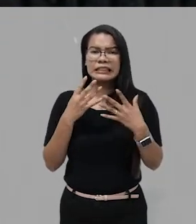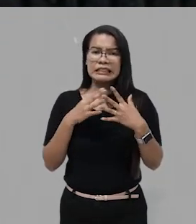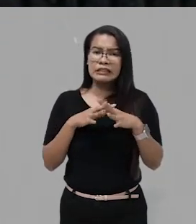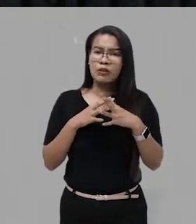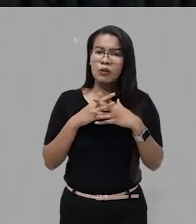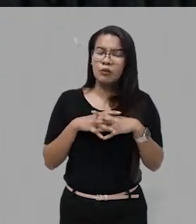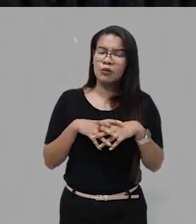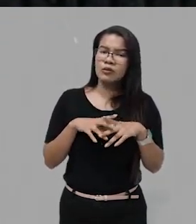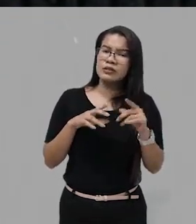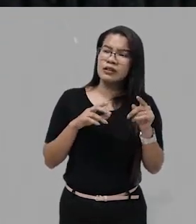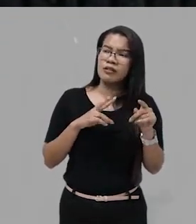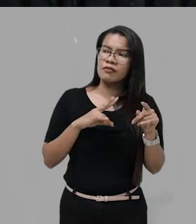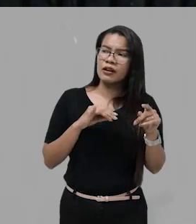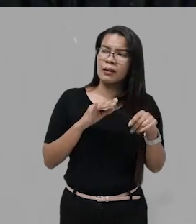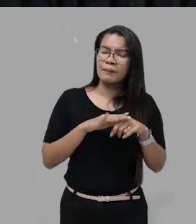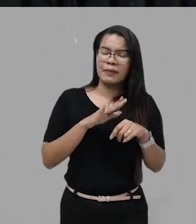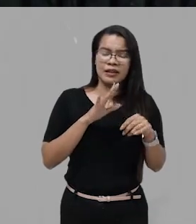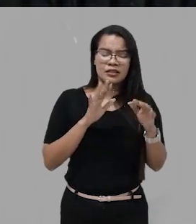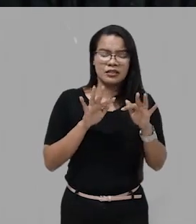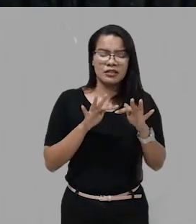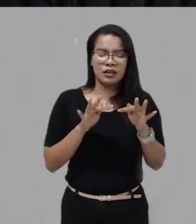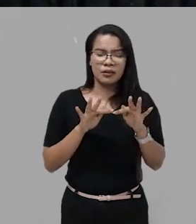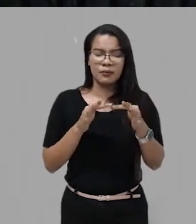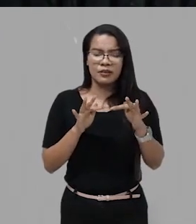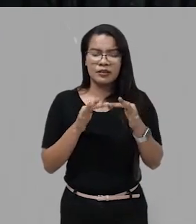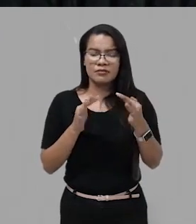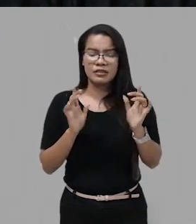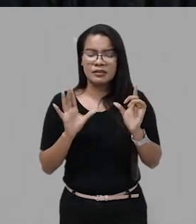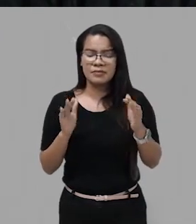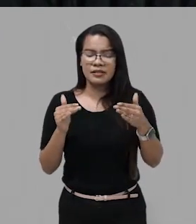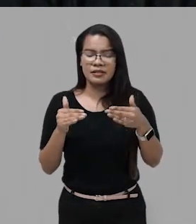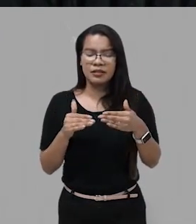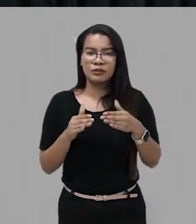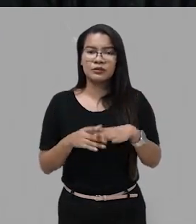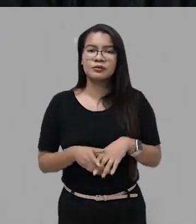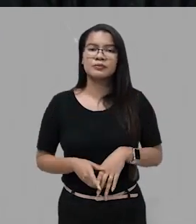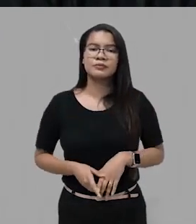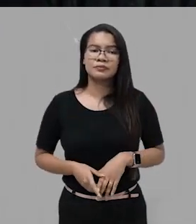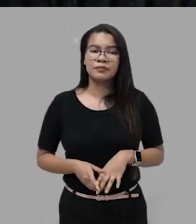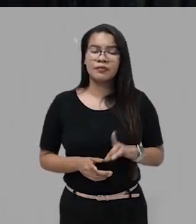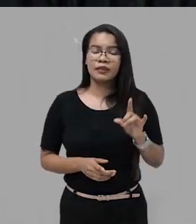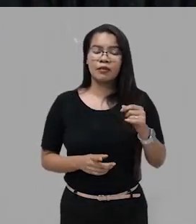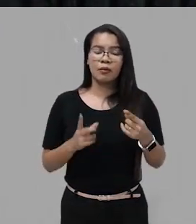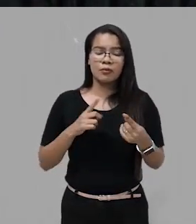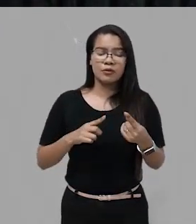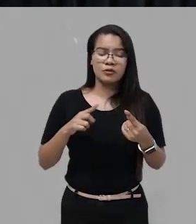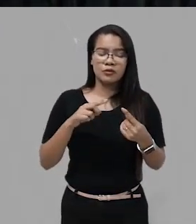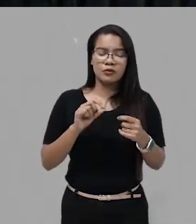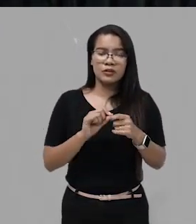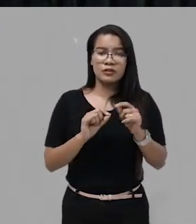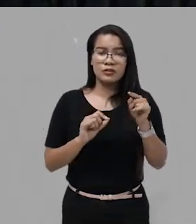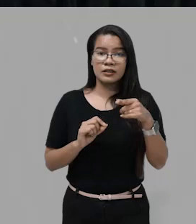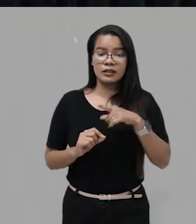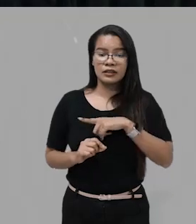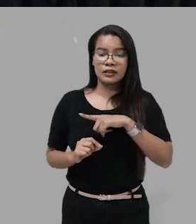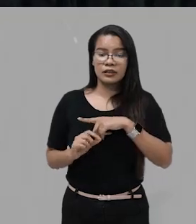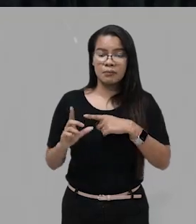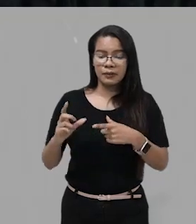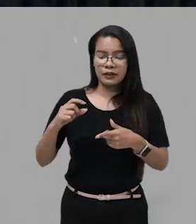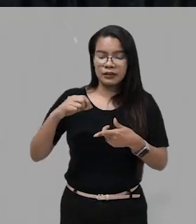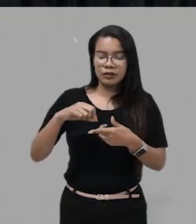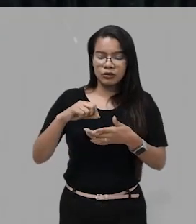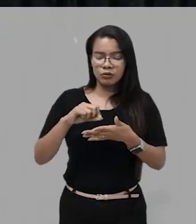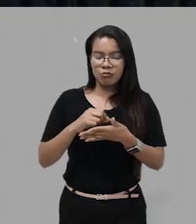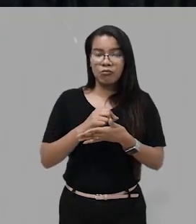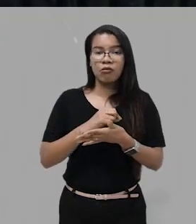vai para algo mais refinado, mais específico. Aqui é com o objetivo de fazer com que você tenha a pegada no